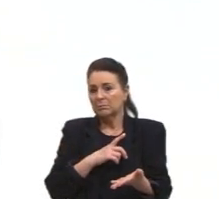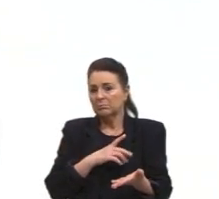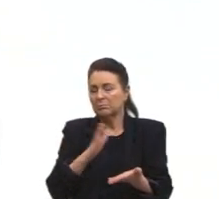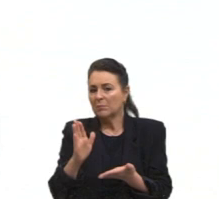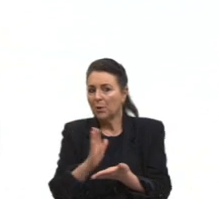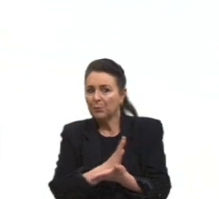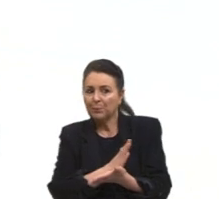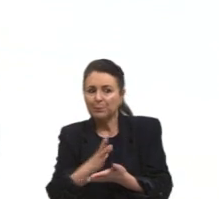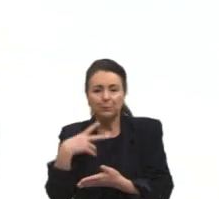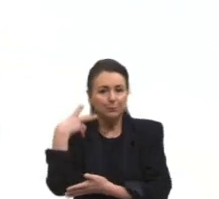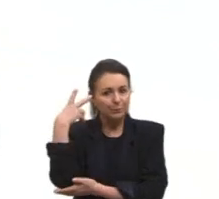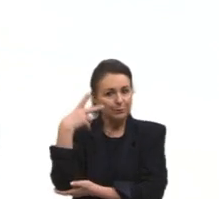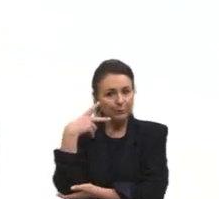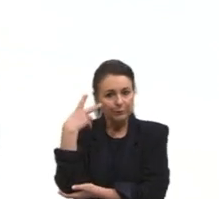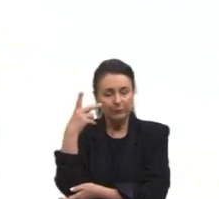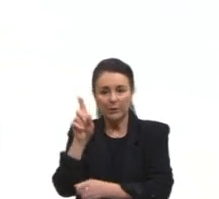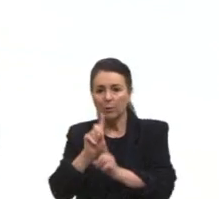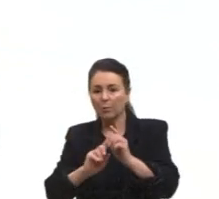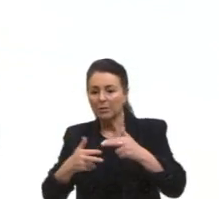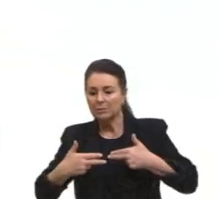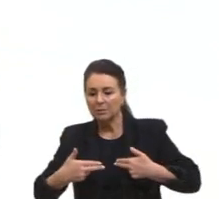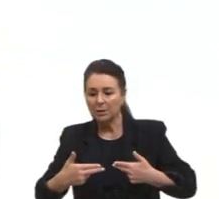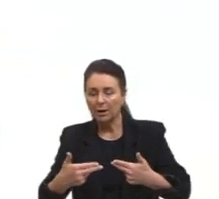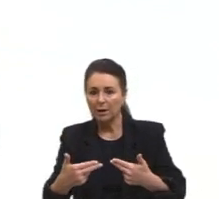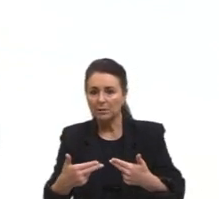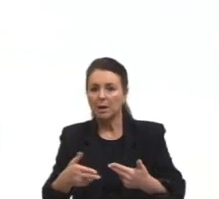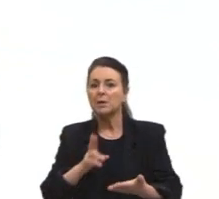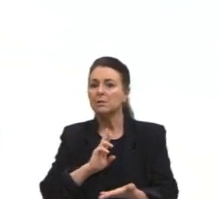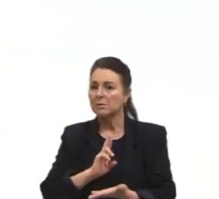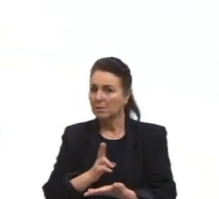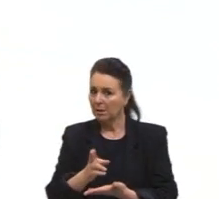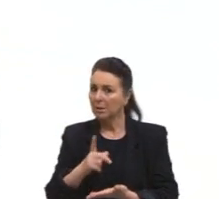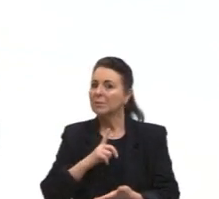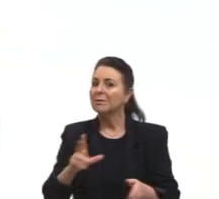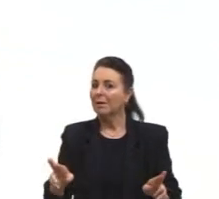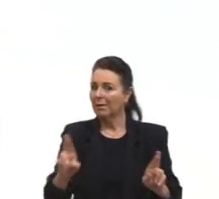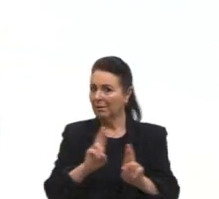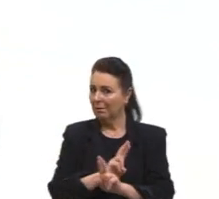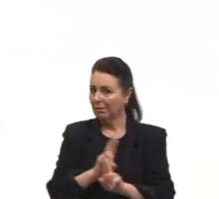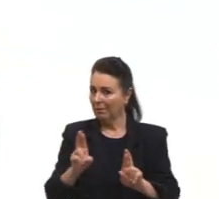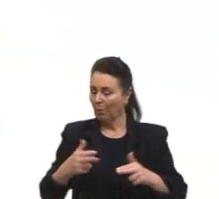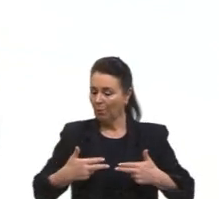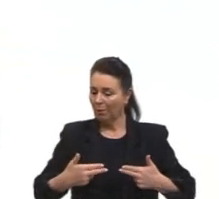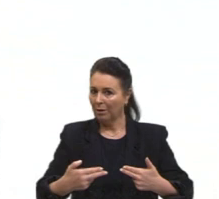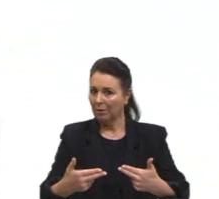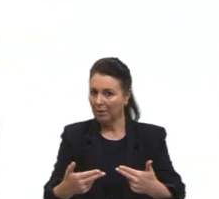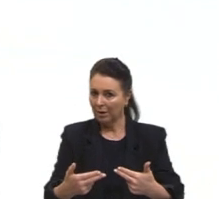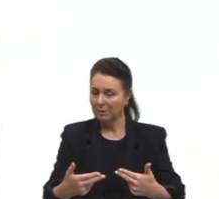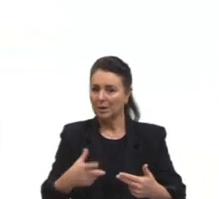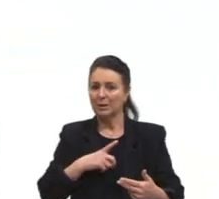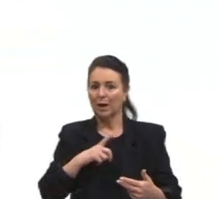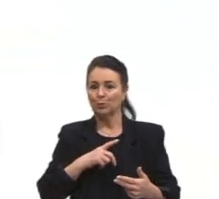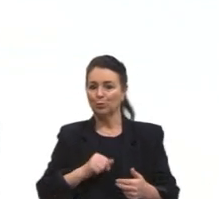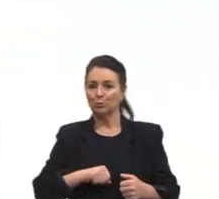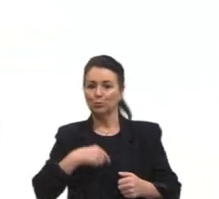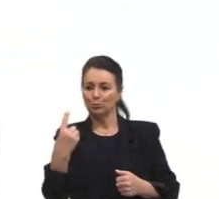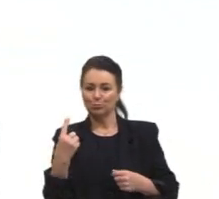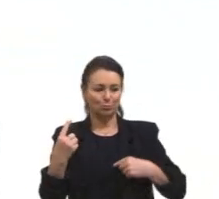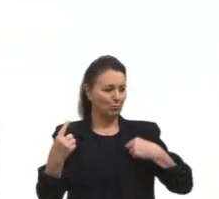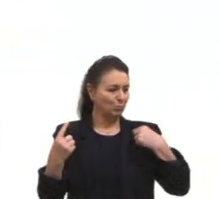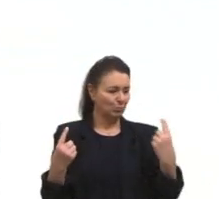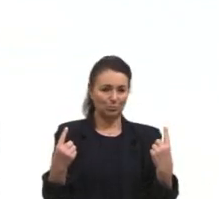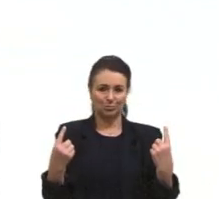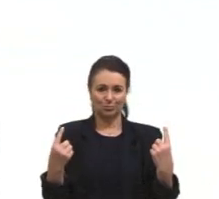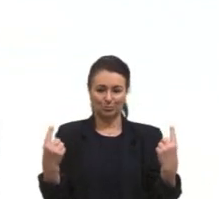políticas né E algumas guerras uma delas sempre é relacionado sobre os extremistas né que é